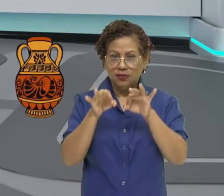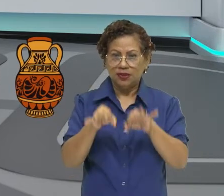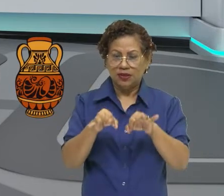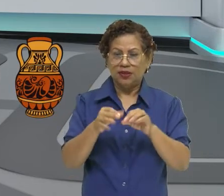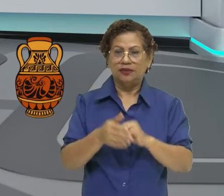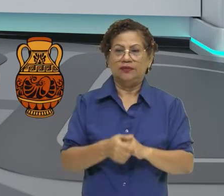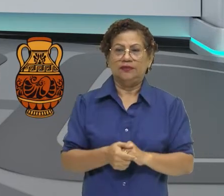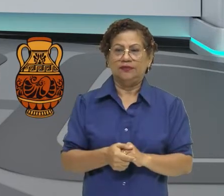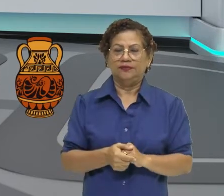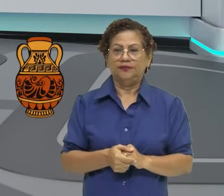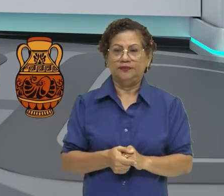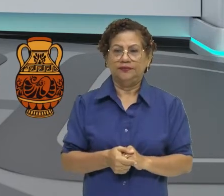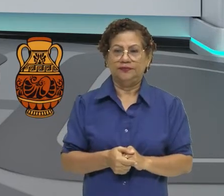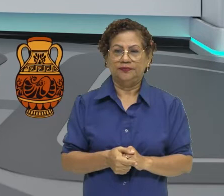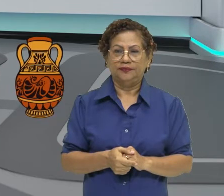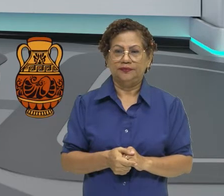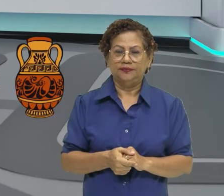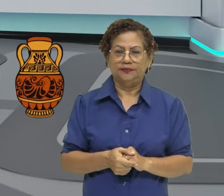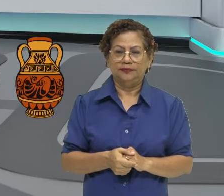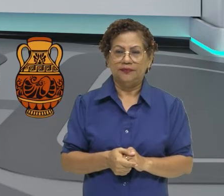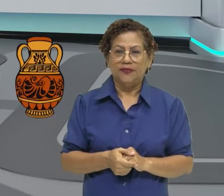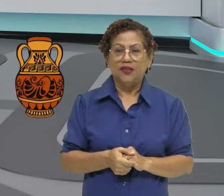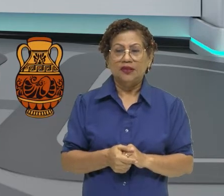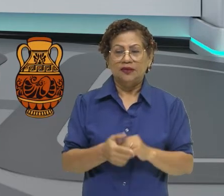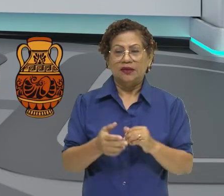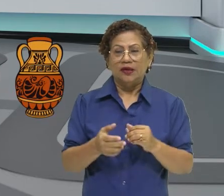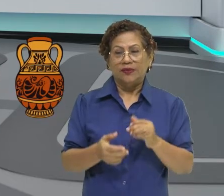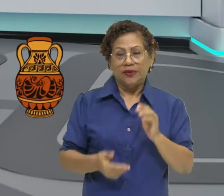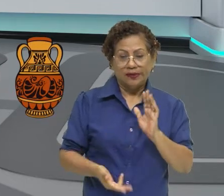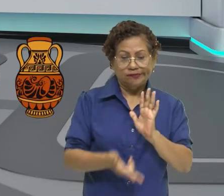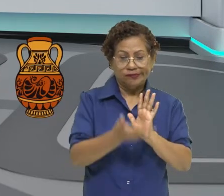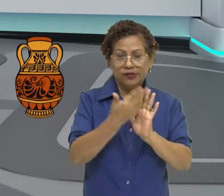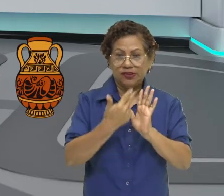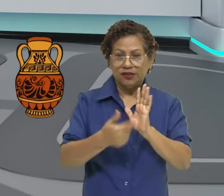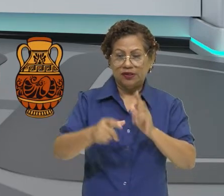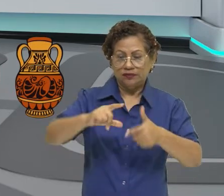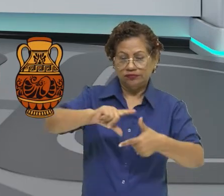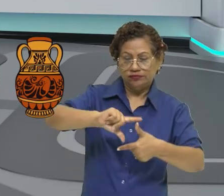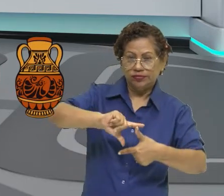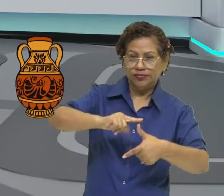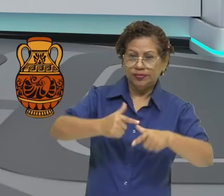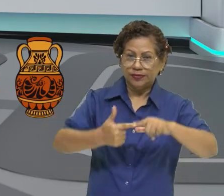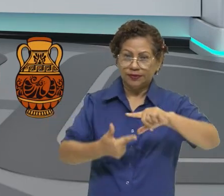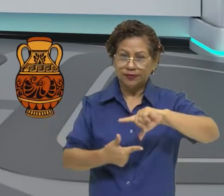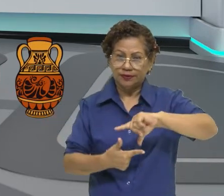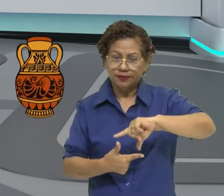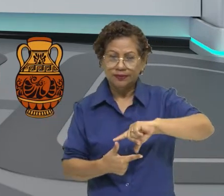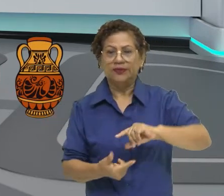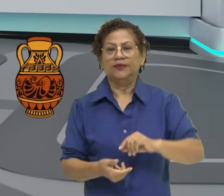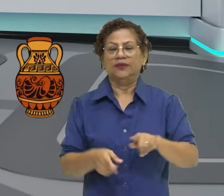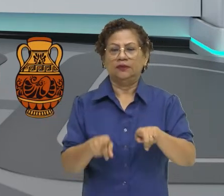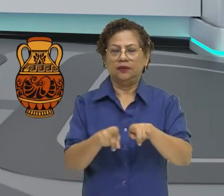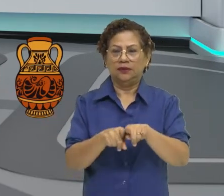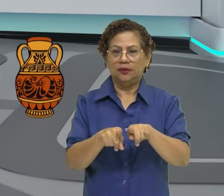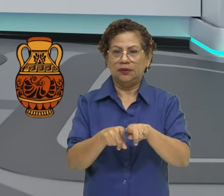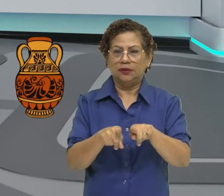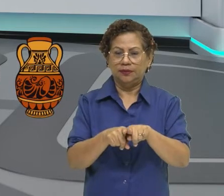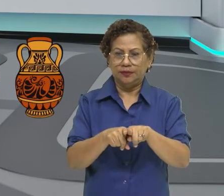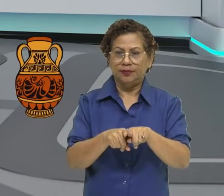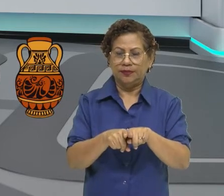a representação de formas geométricas, a gente tem triângulos e tal, mas também de figuras